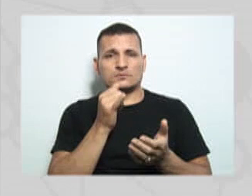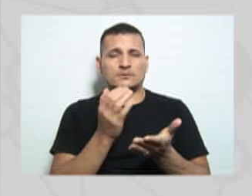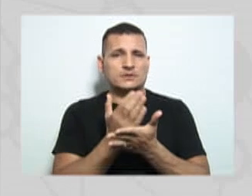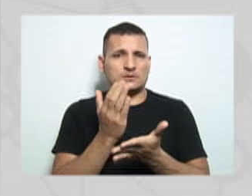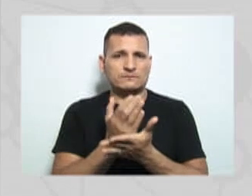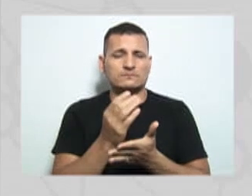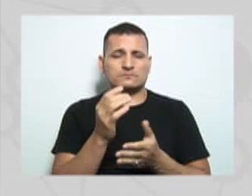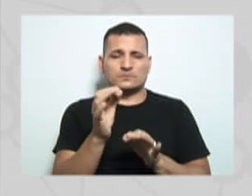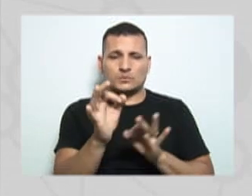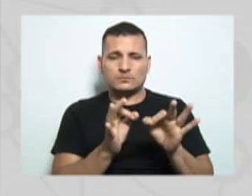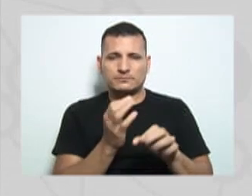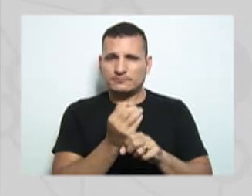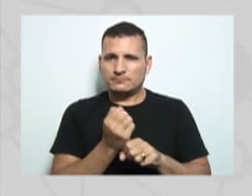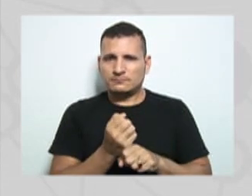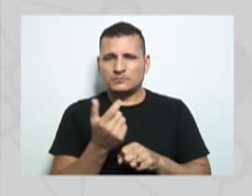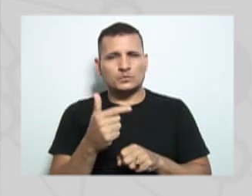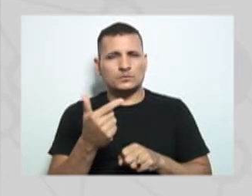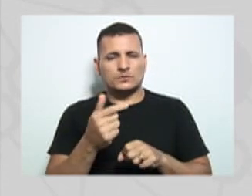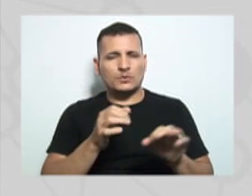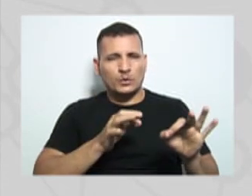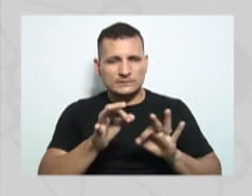mantidos em ordem pelo contribuinte.